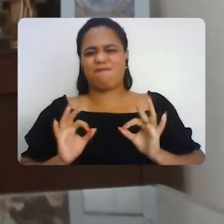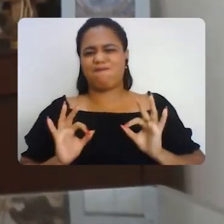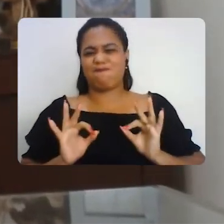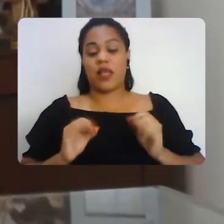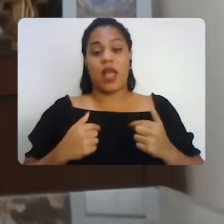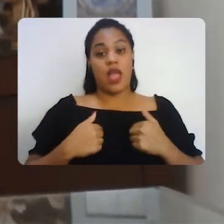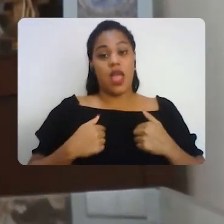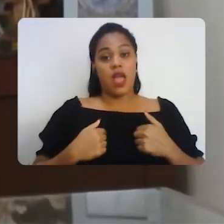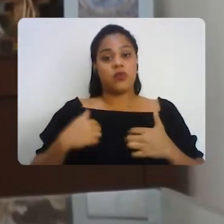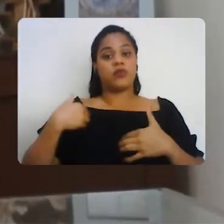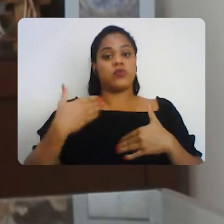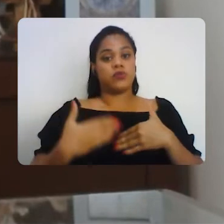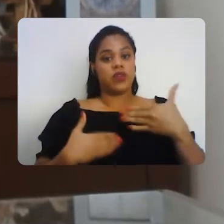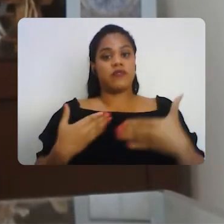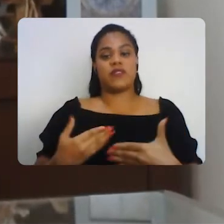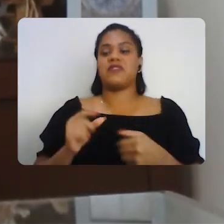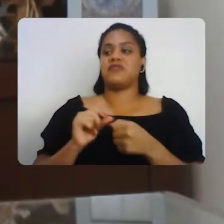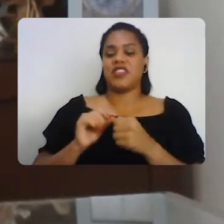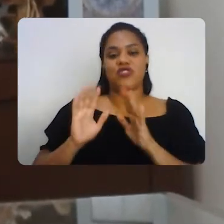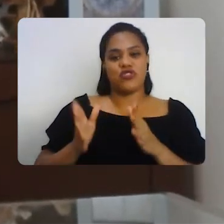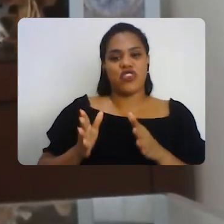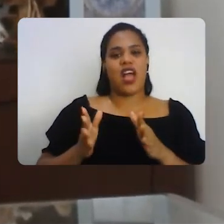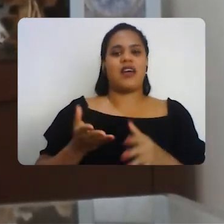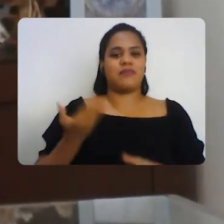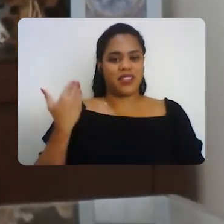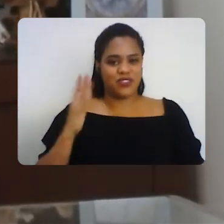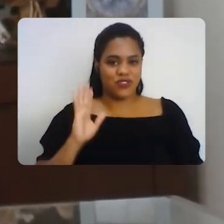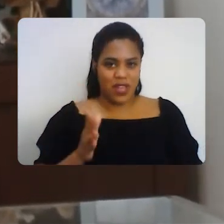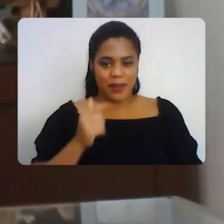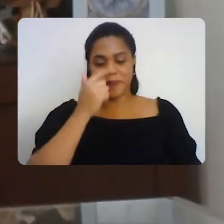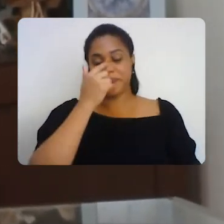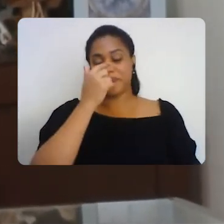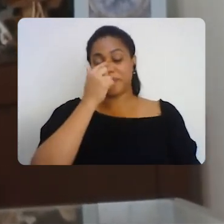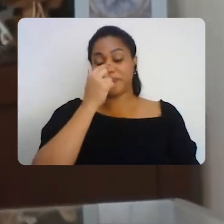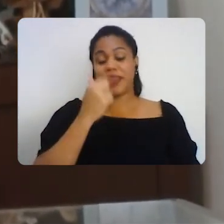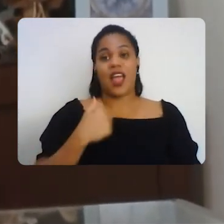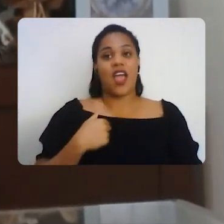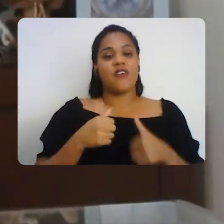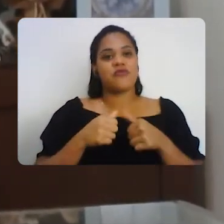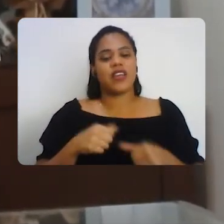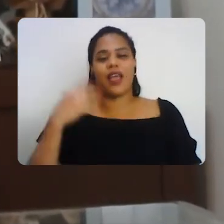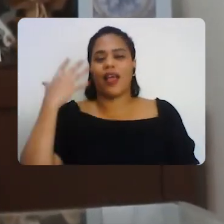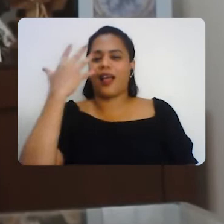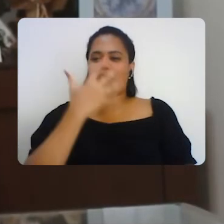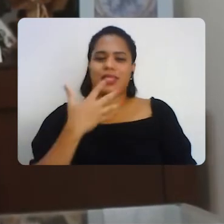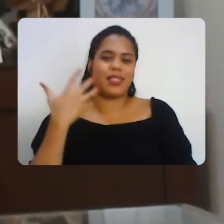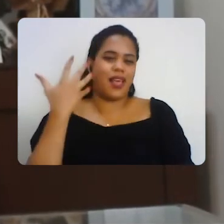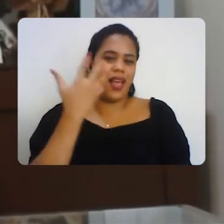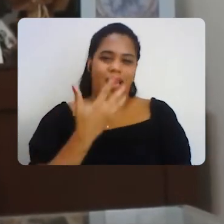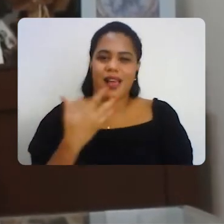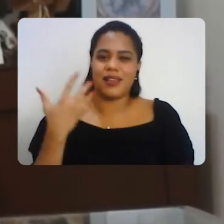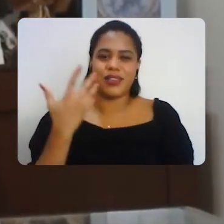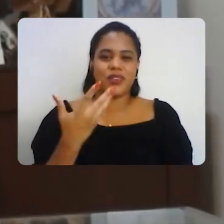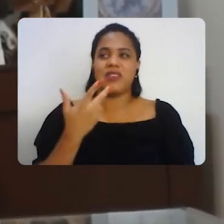impressionante, eu fui para a estreia, né? Fomos para a estreia e fiquei mais encantado